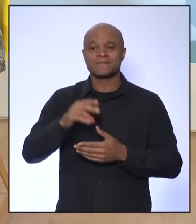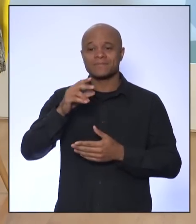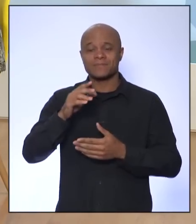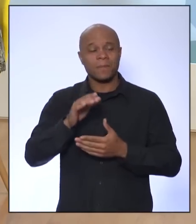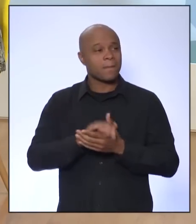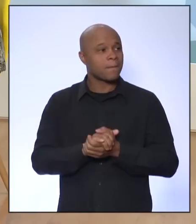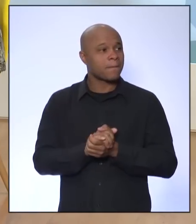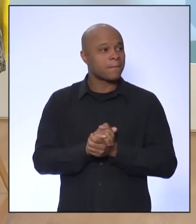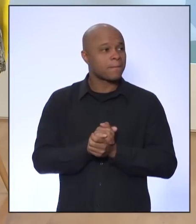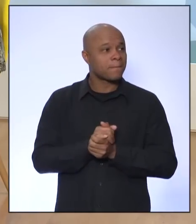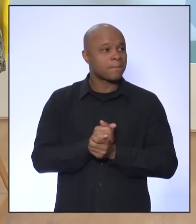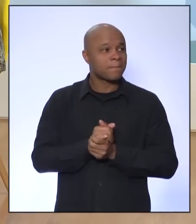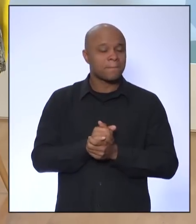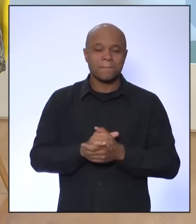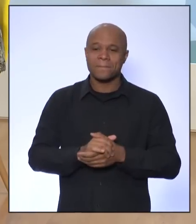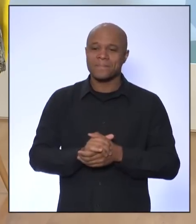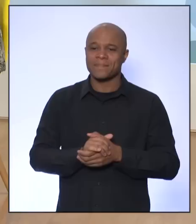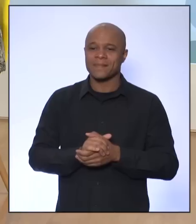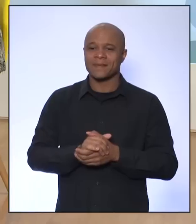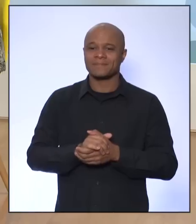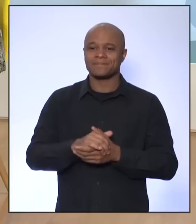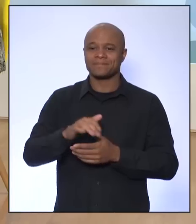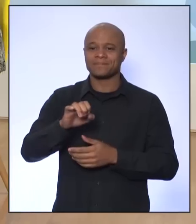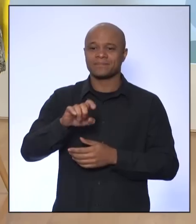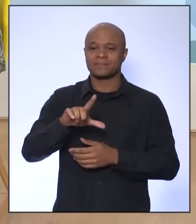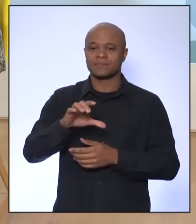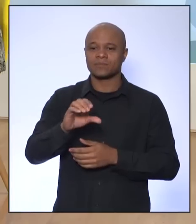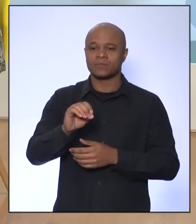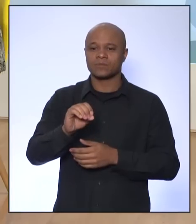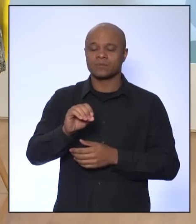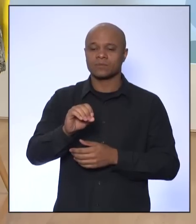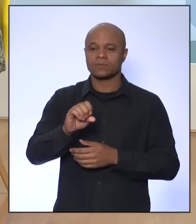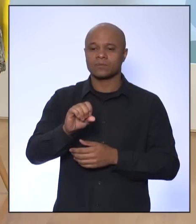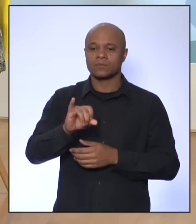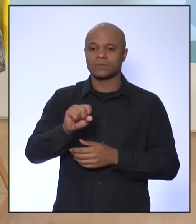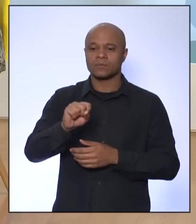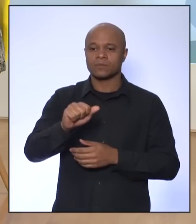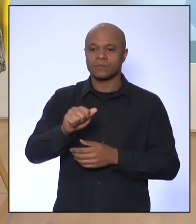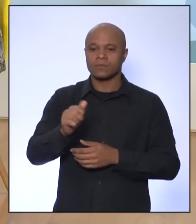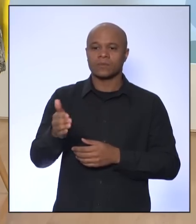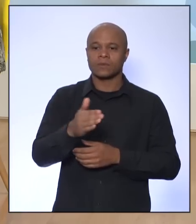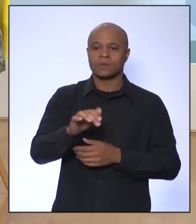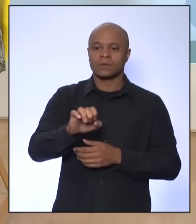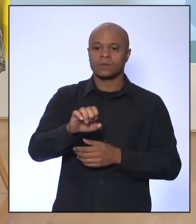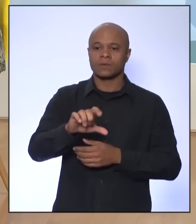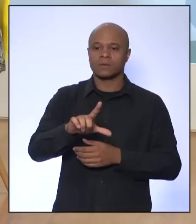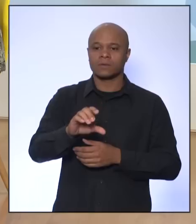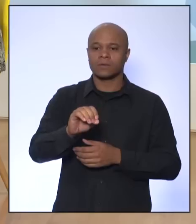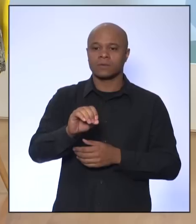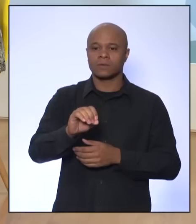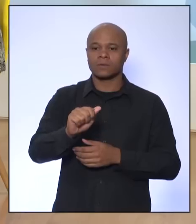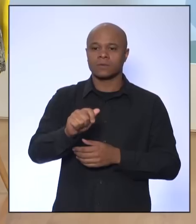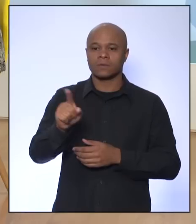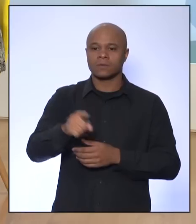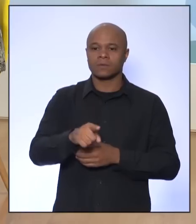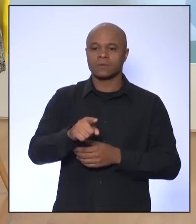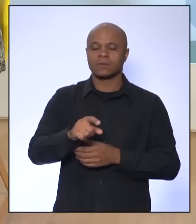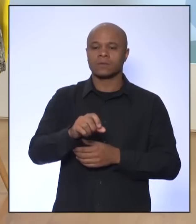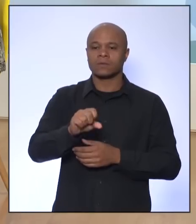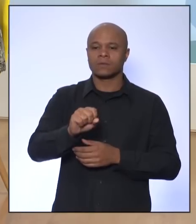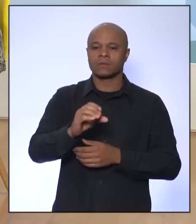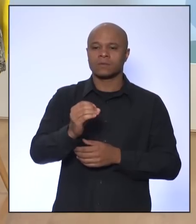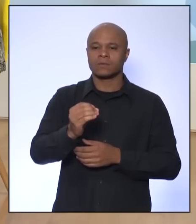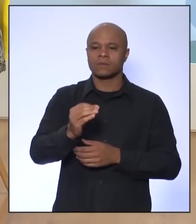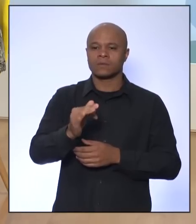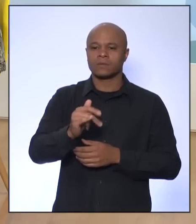Janaína. Olha, a Eloá e a Sofia disse que precisam ver a tela novamente. Você pode deixar